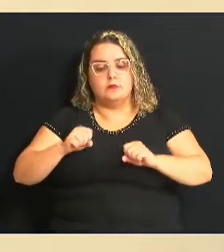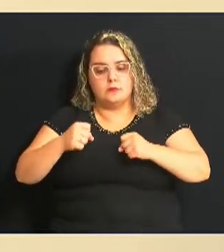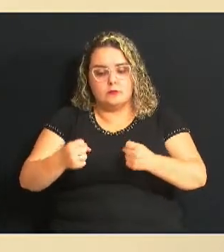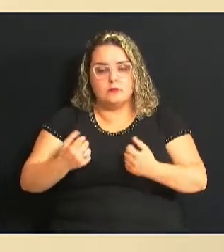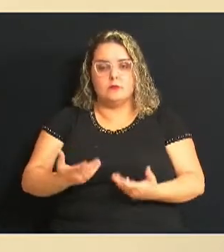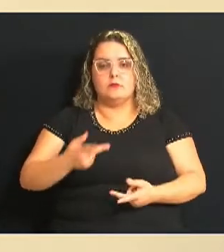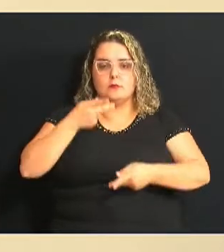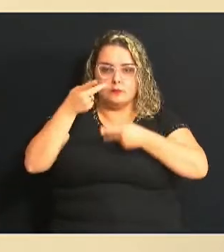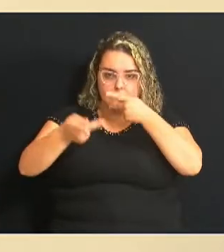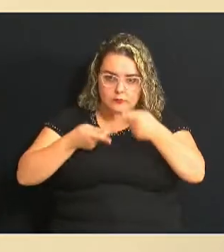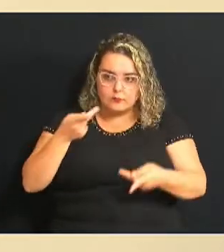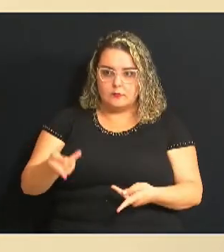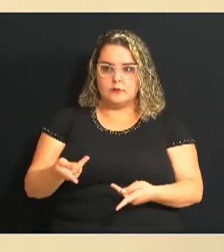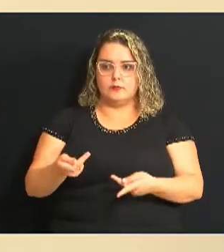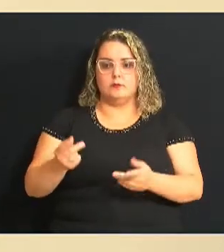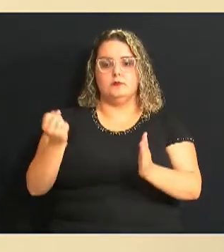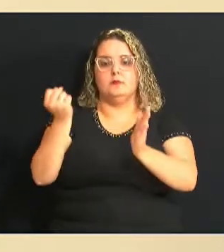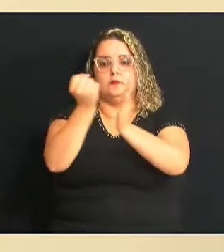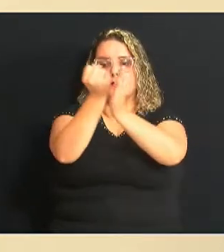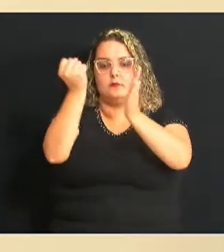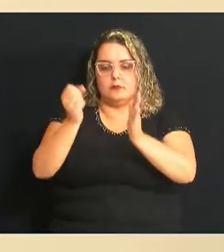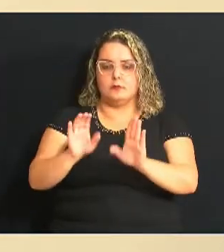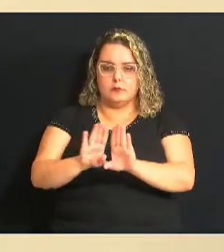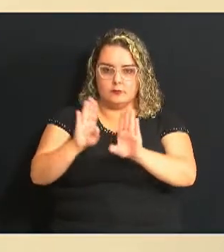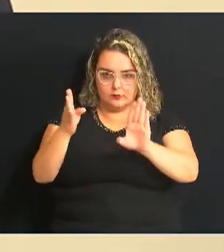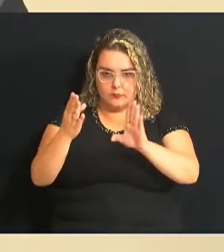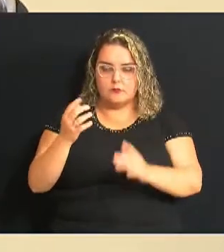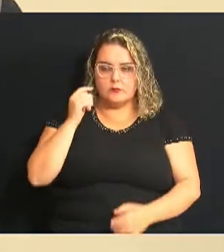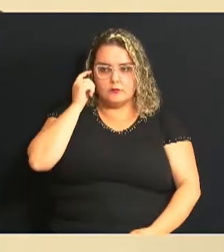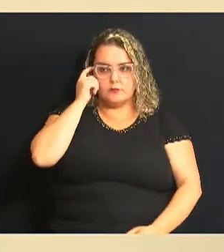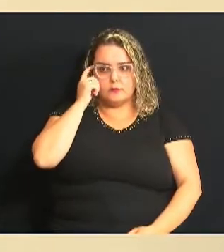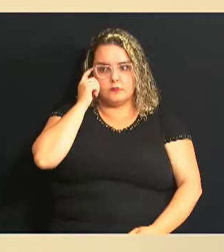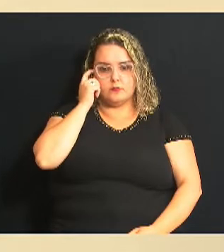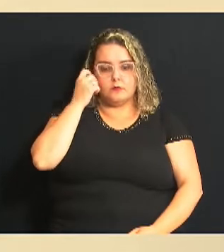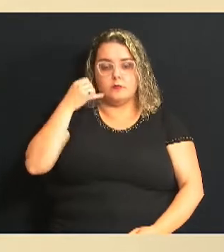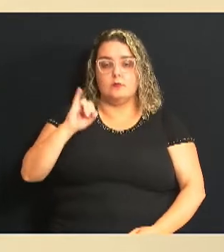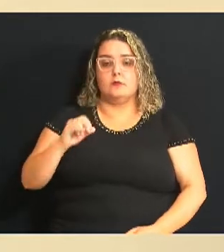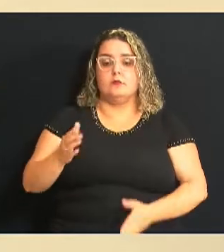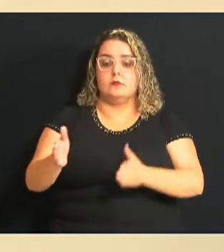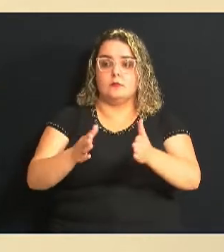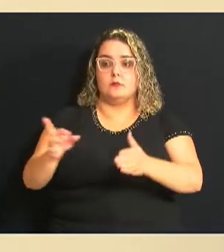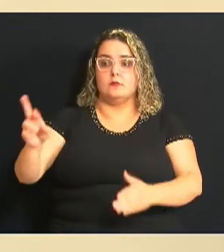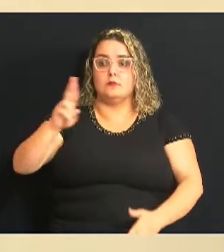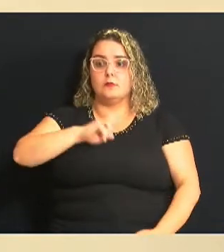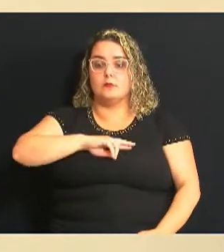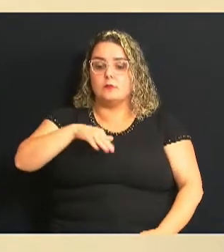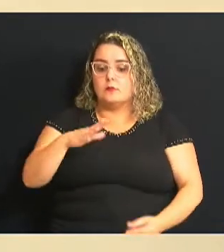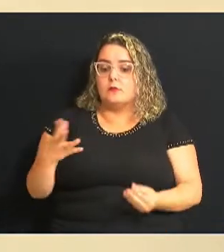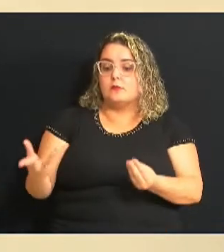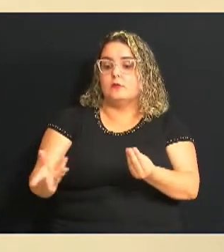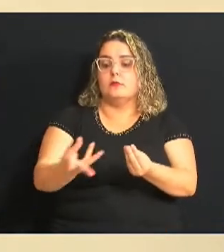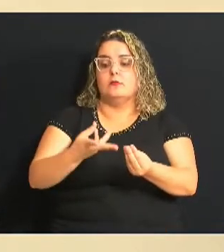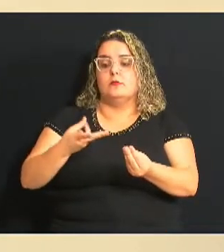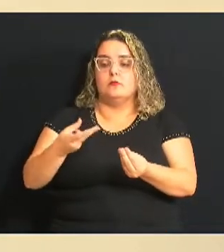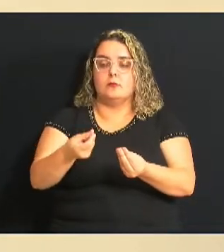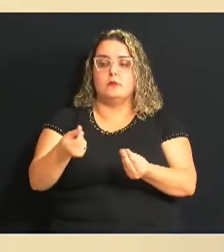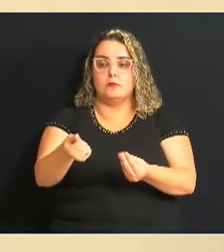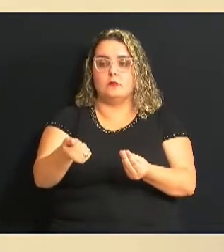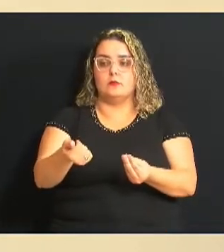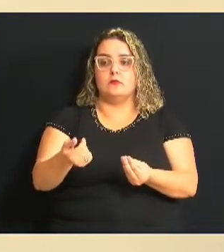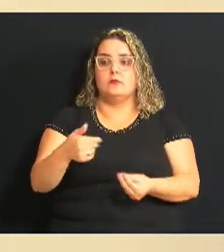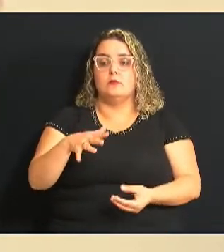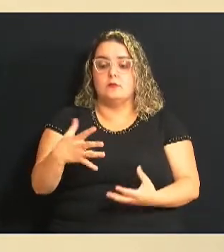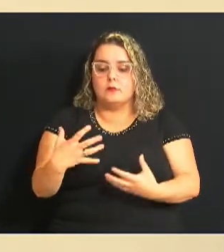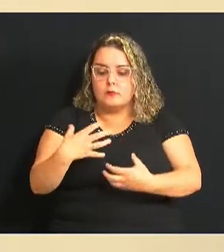Se naquele momento nós tivéssemos uma religiosidade mais plural, mais sensível